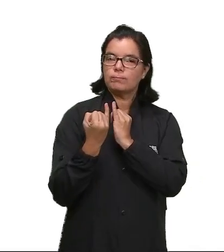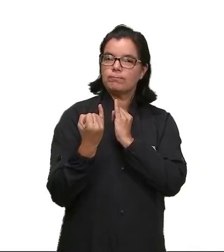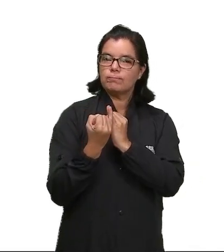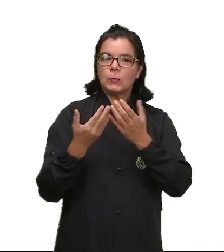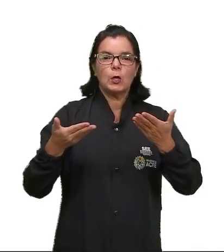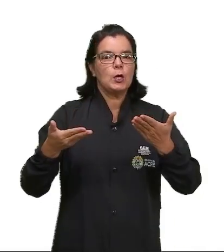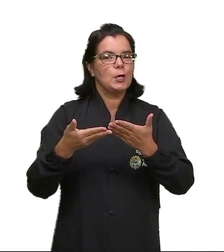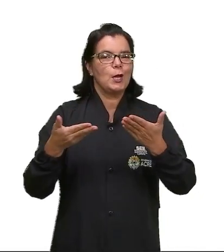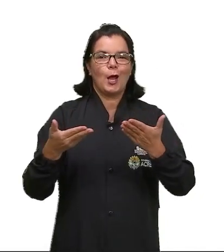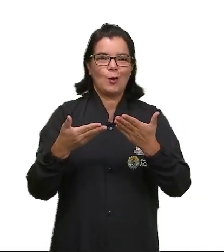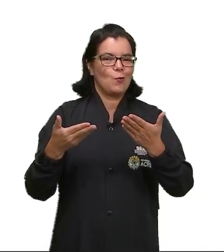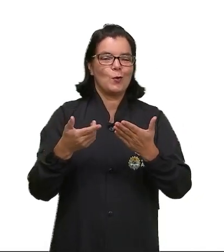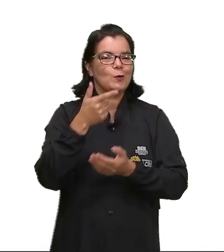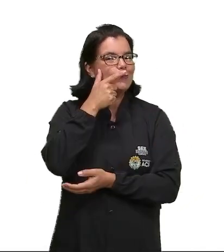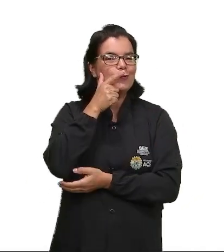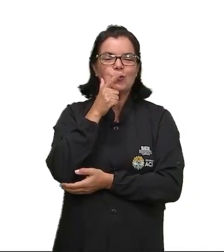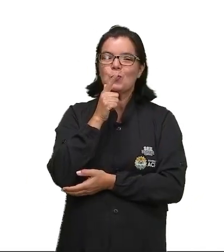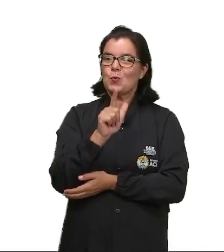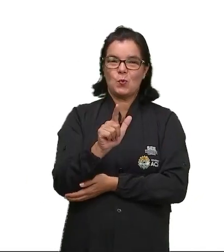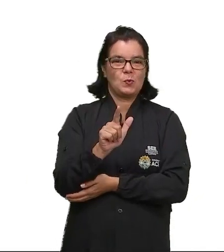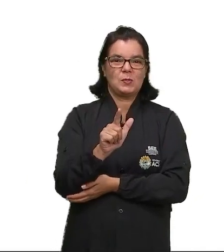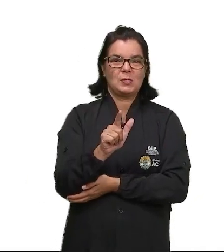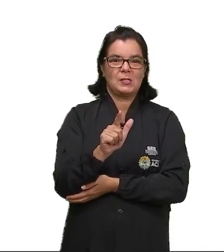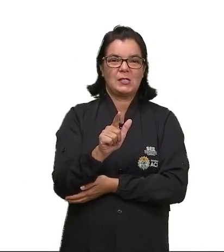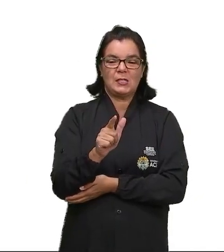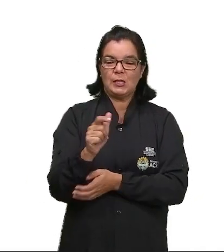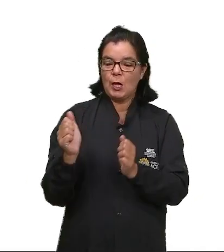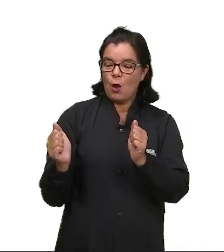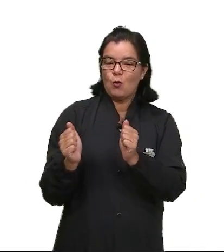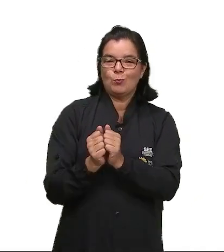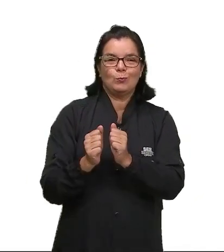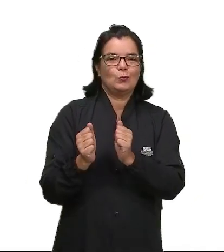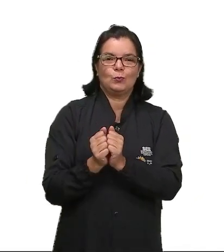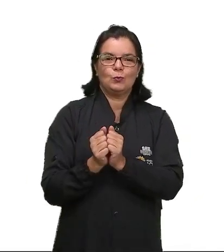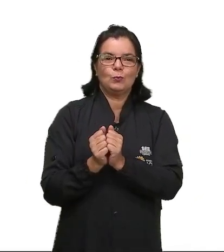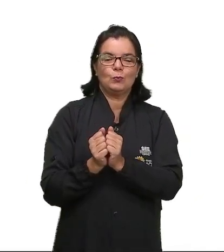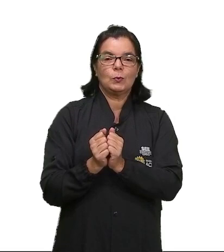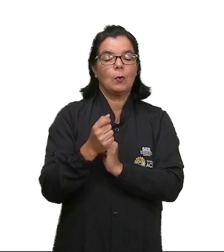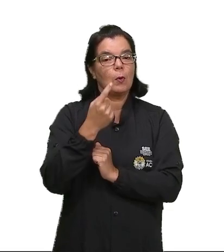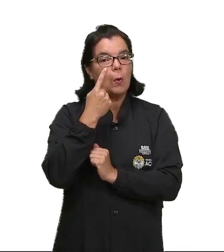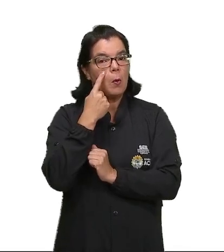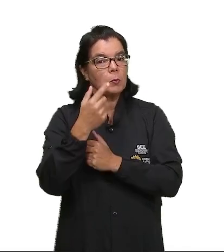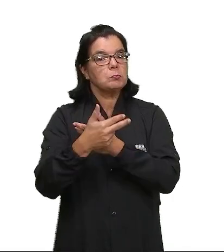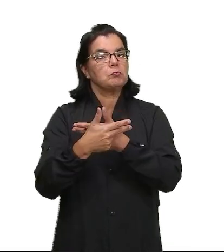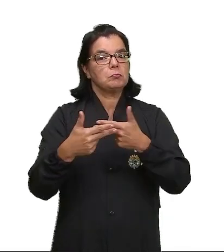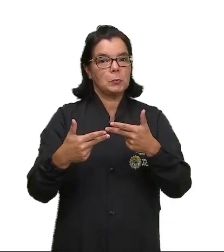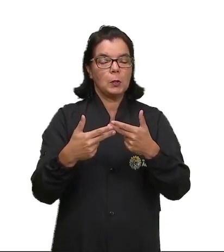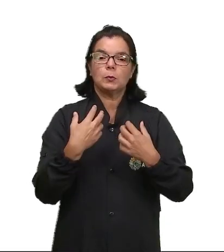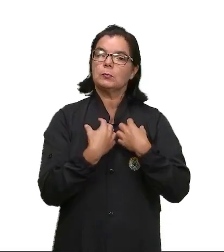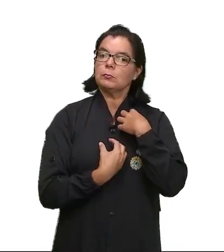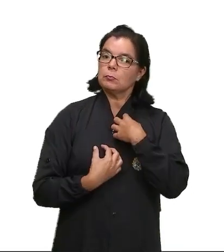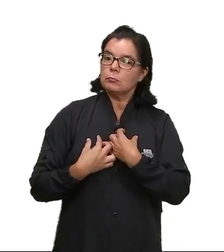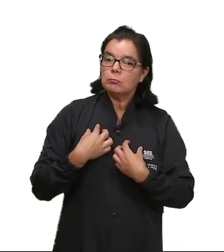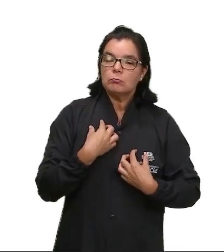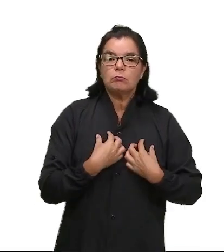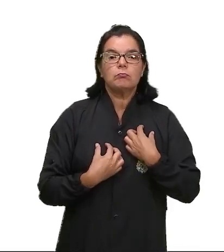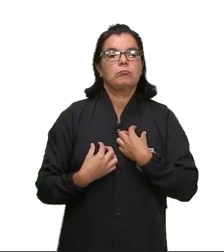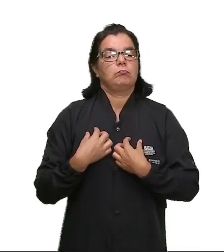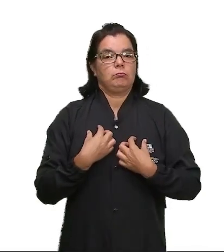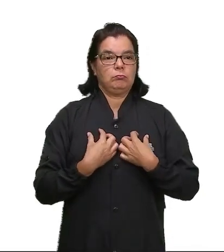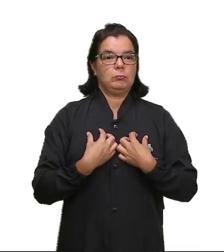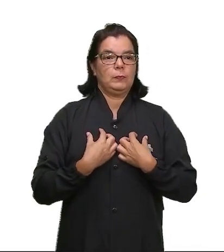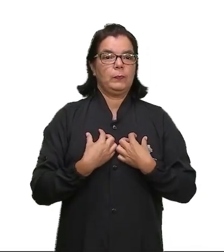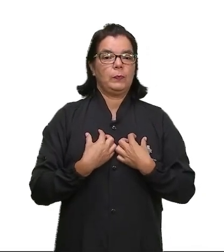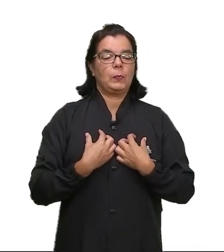e agora não consegue ter mais o senso de estarem juntos. Olha que coisa desesperada, que